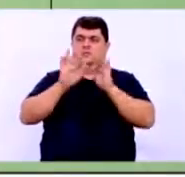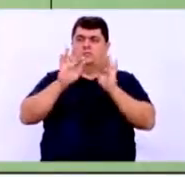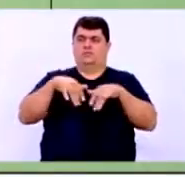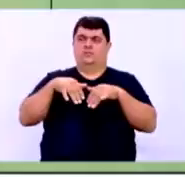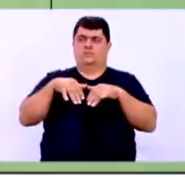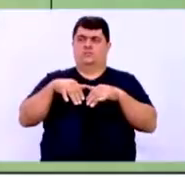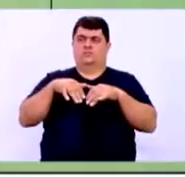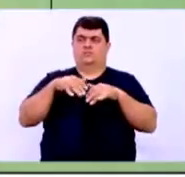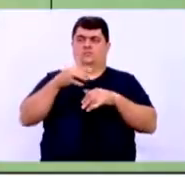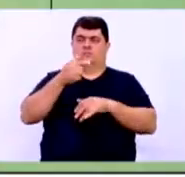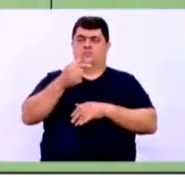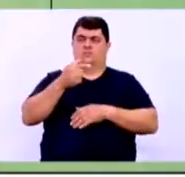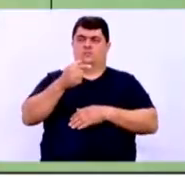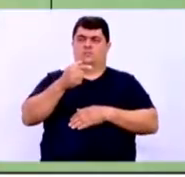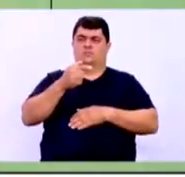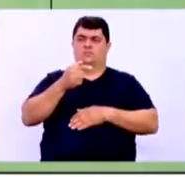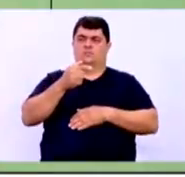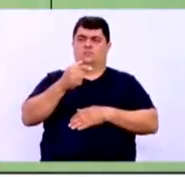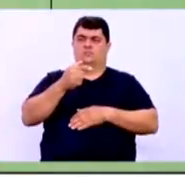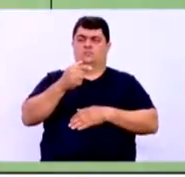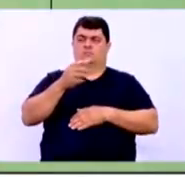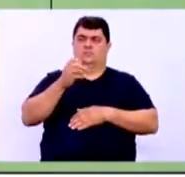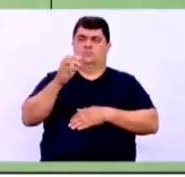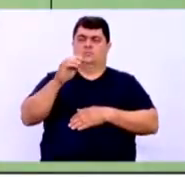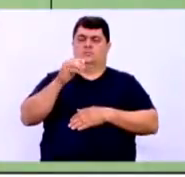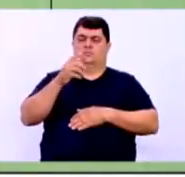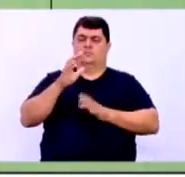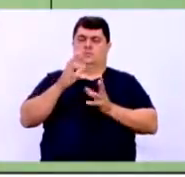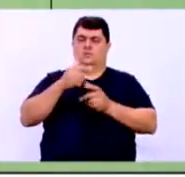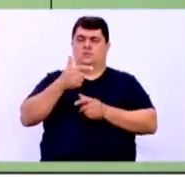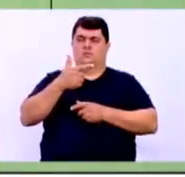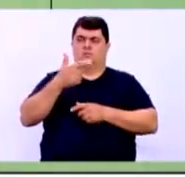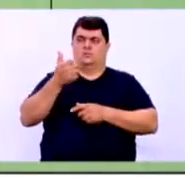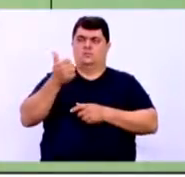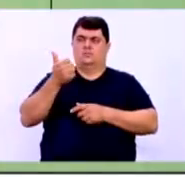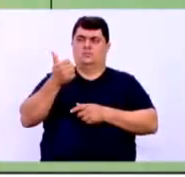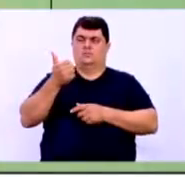estoque? 7 unidades de 30, valor total 210.